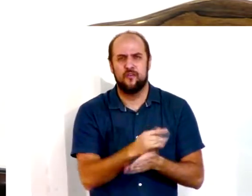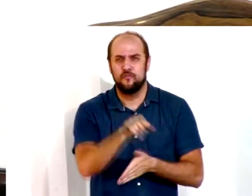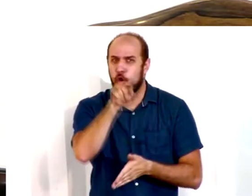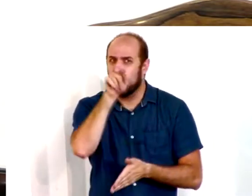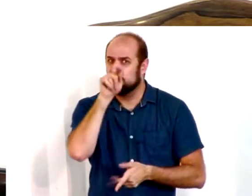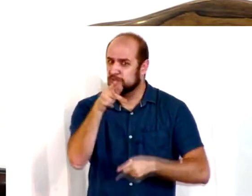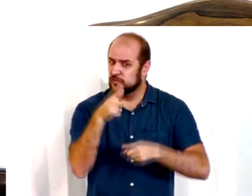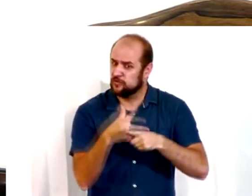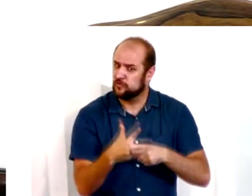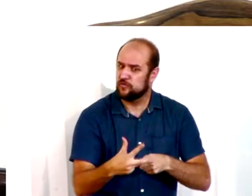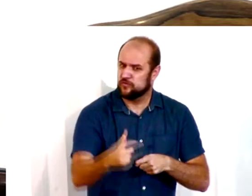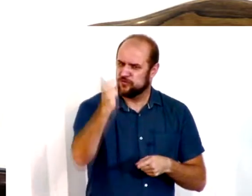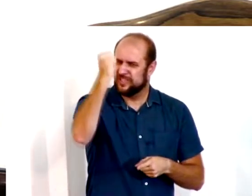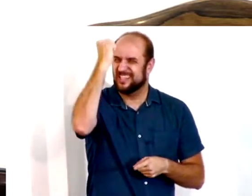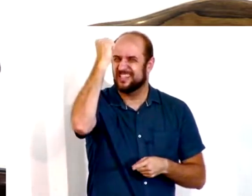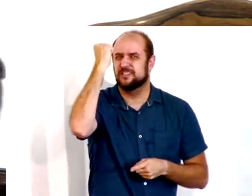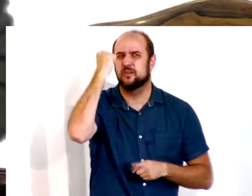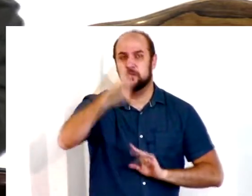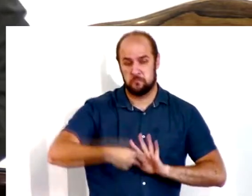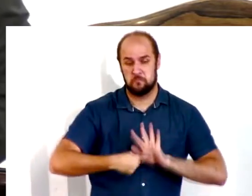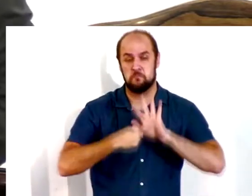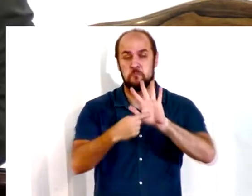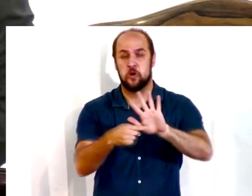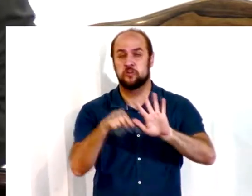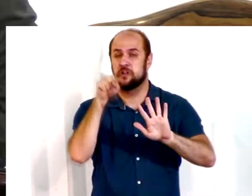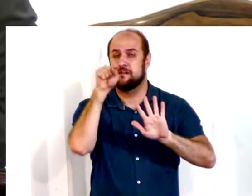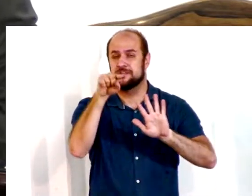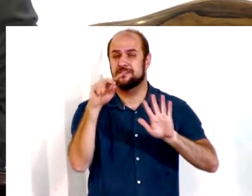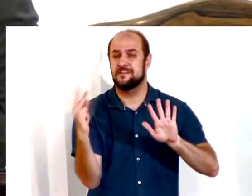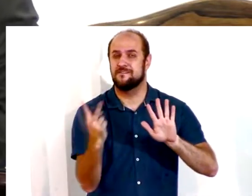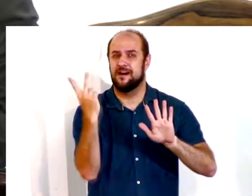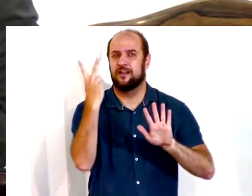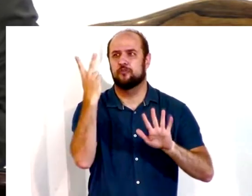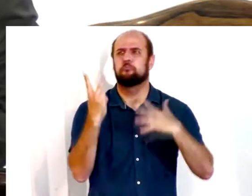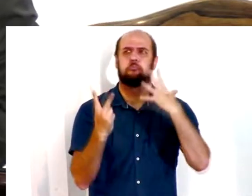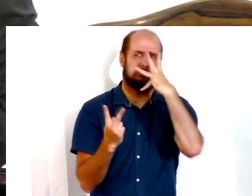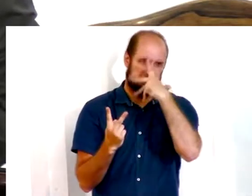invencível, mostra o teu valor. Lindo, né?